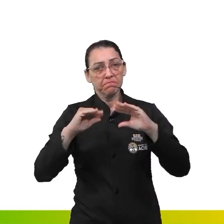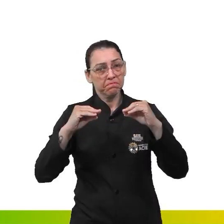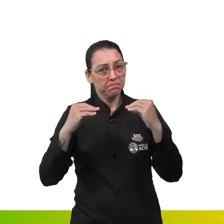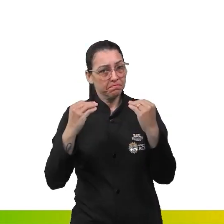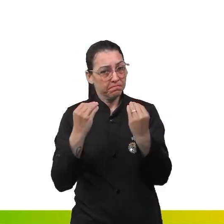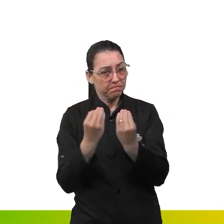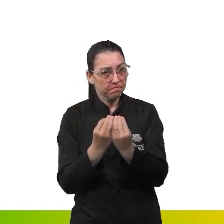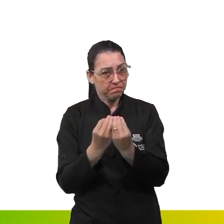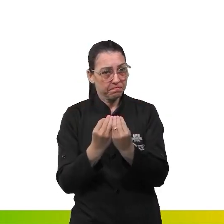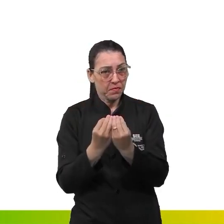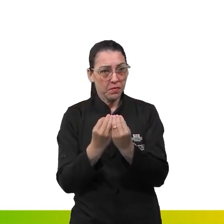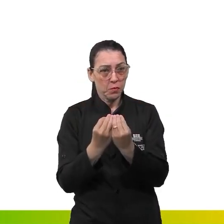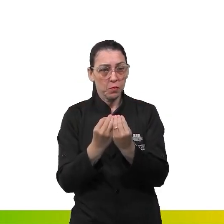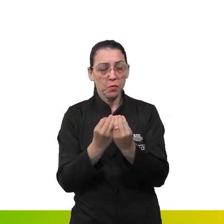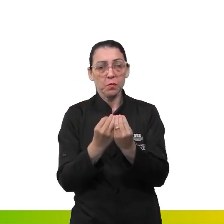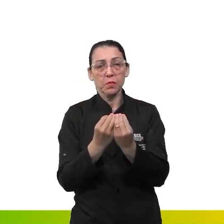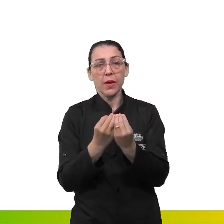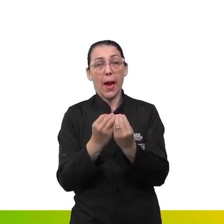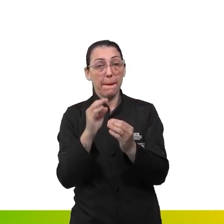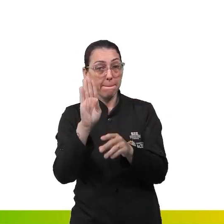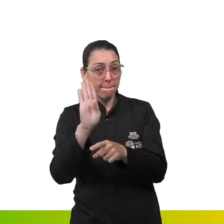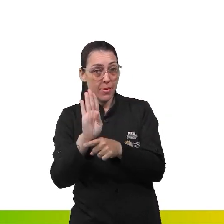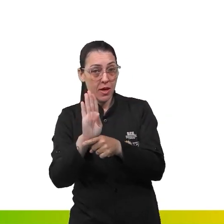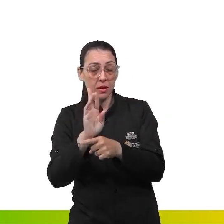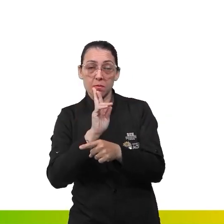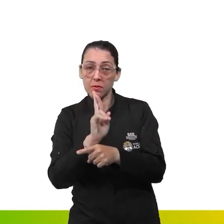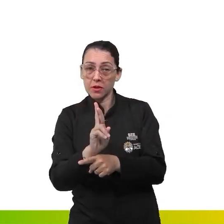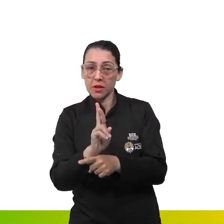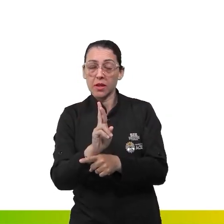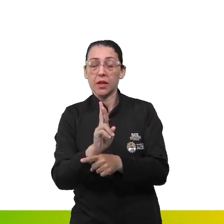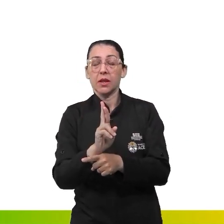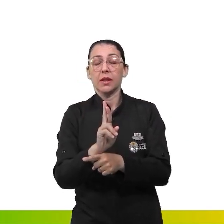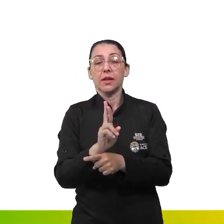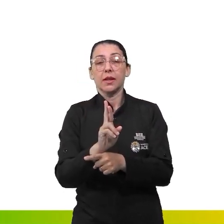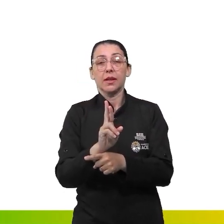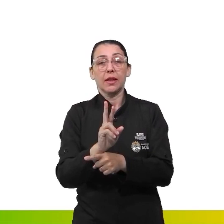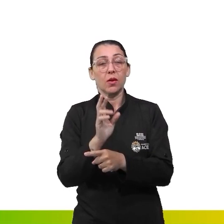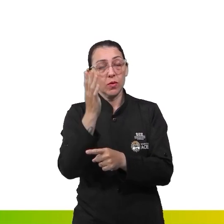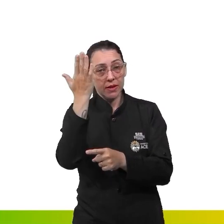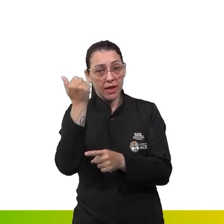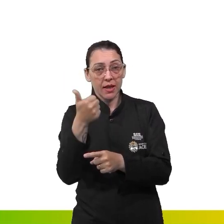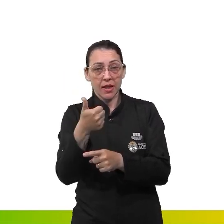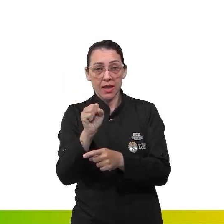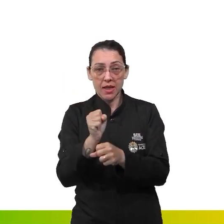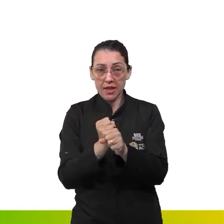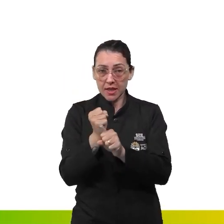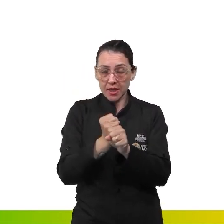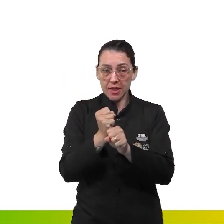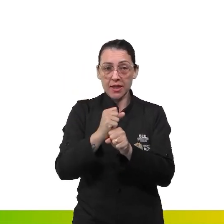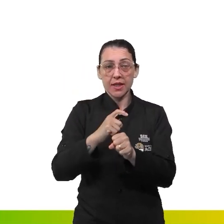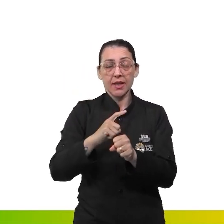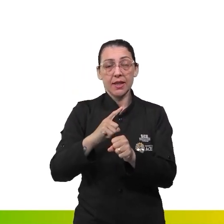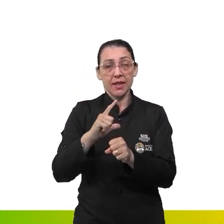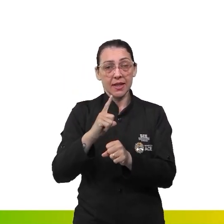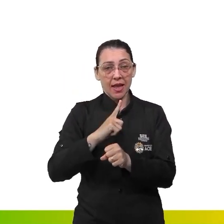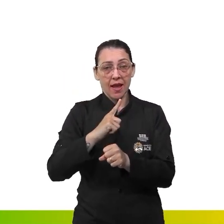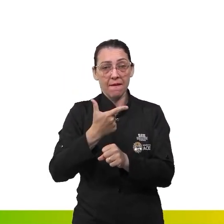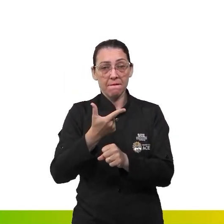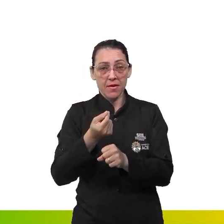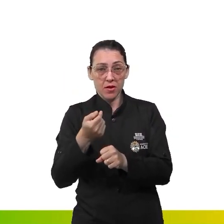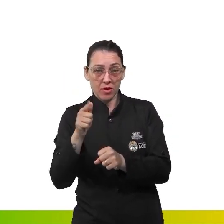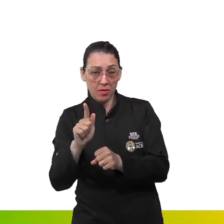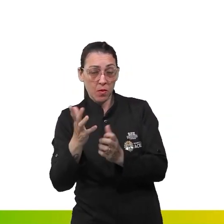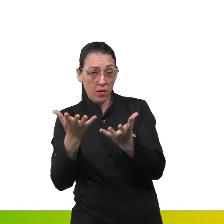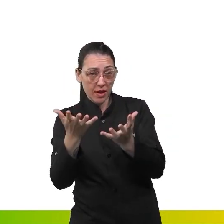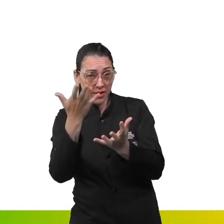que aqui não está difícil de responder, porque eu sei que em 10 anos restarão 20 gramas. E eu